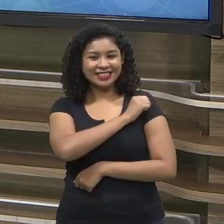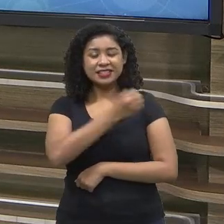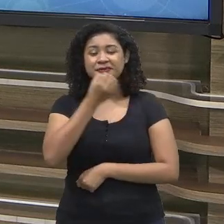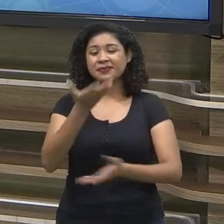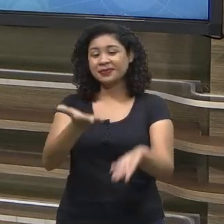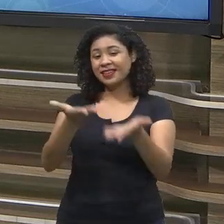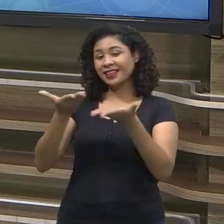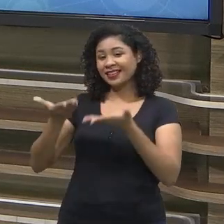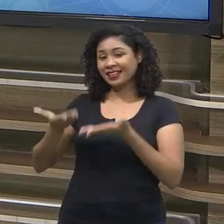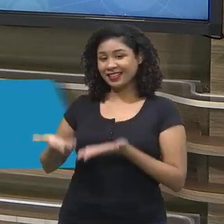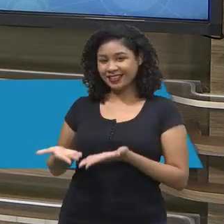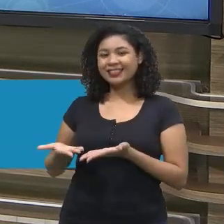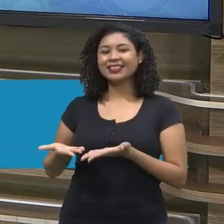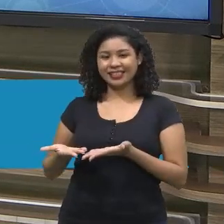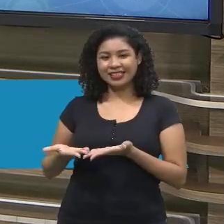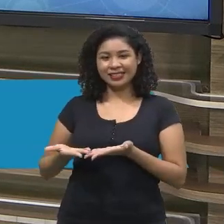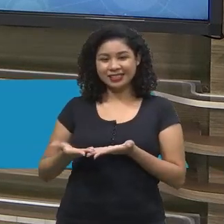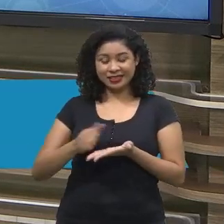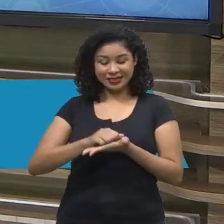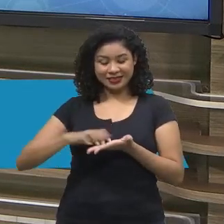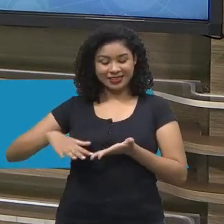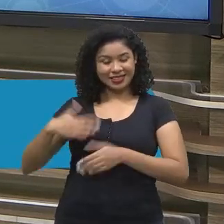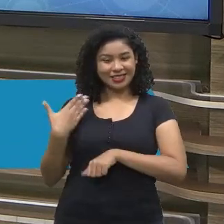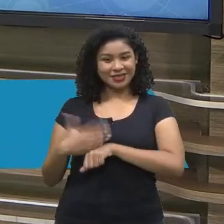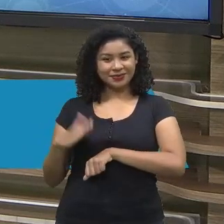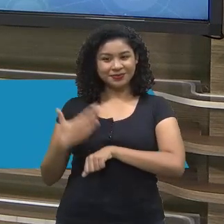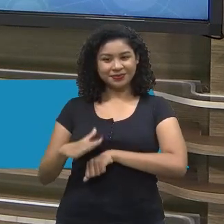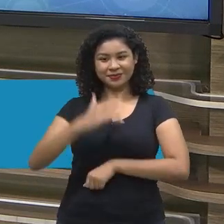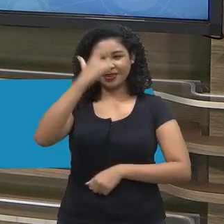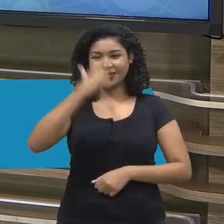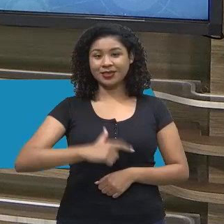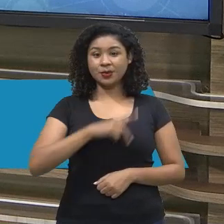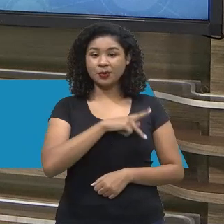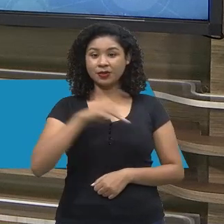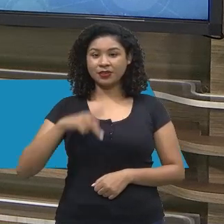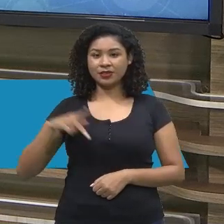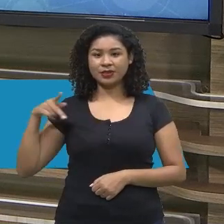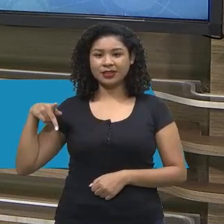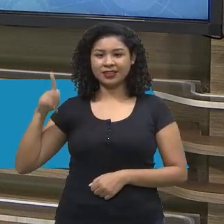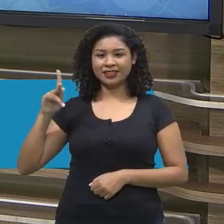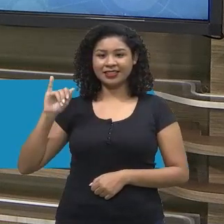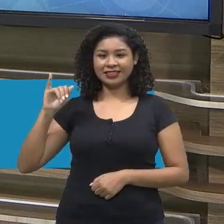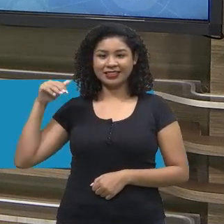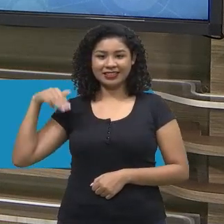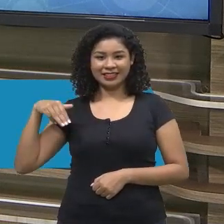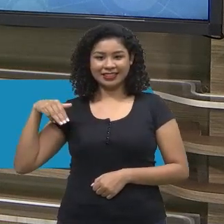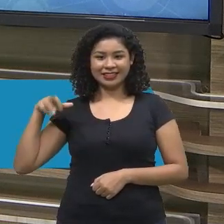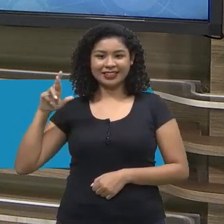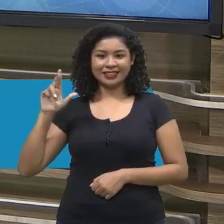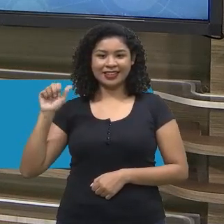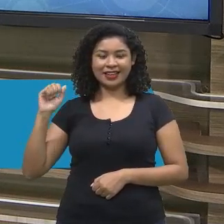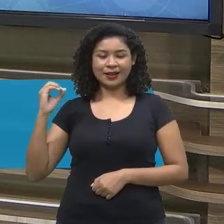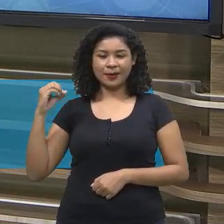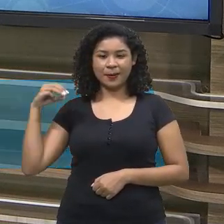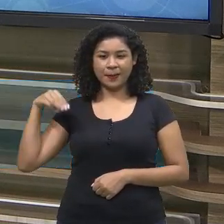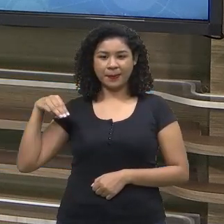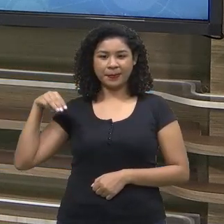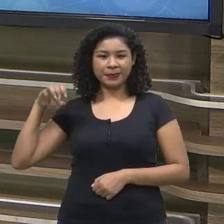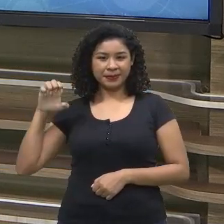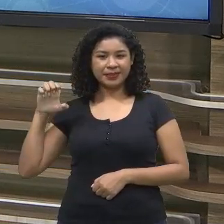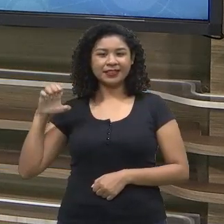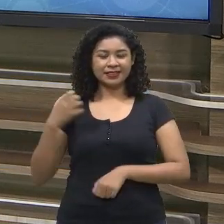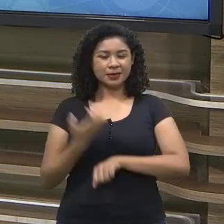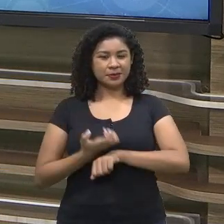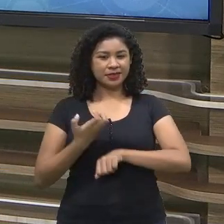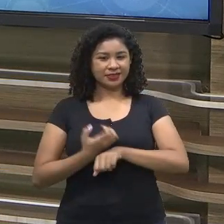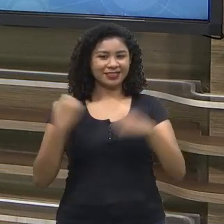Sejam bem-vindos a mais um Exercitando. Eu sou o professor Kim Raoni, de Educação Física, e agora vamos iniciar